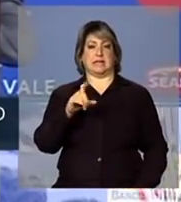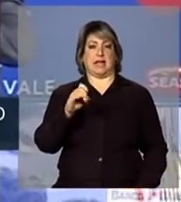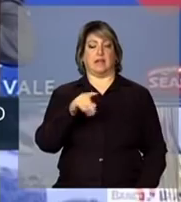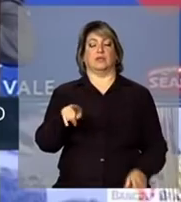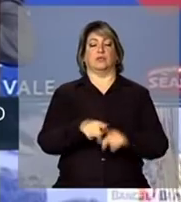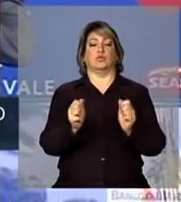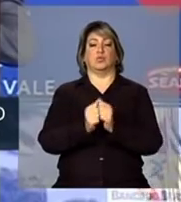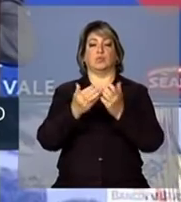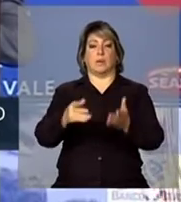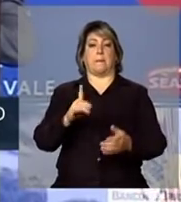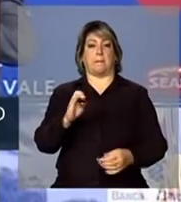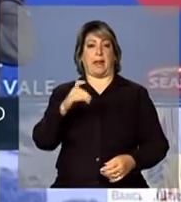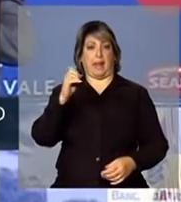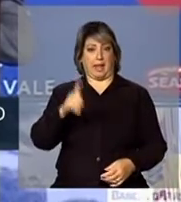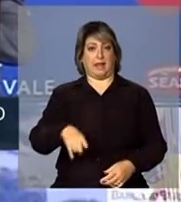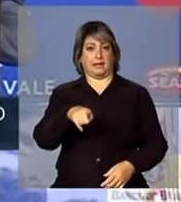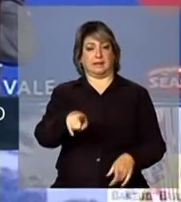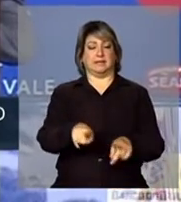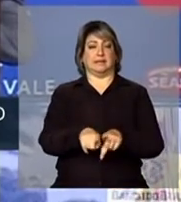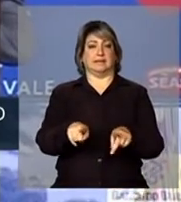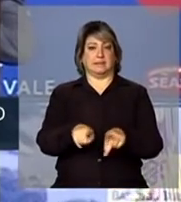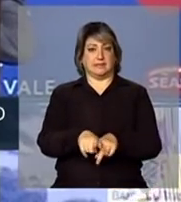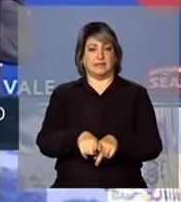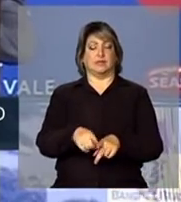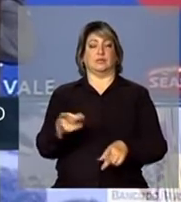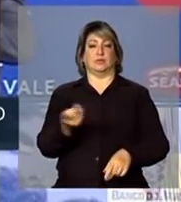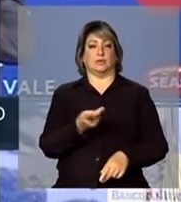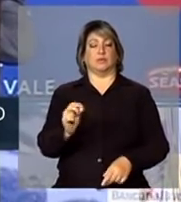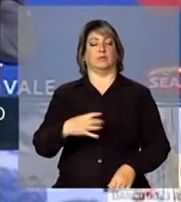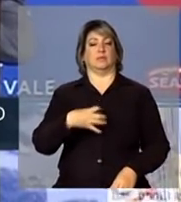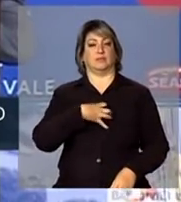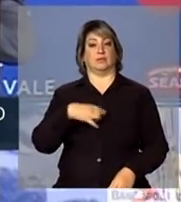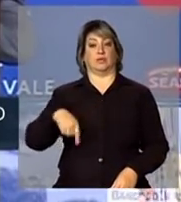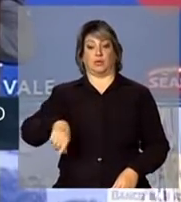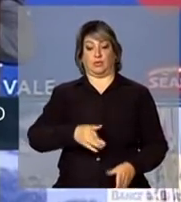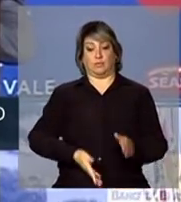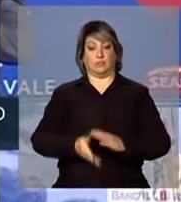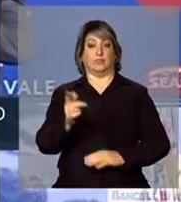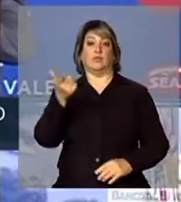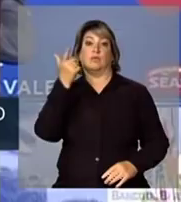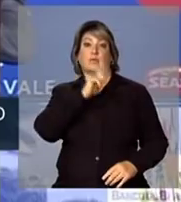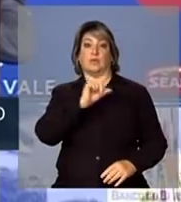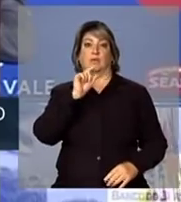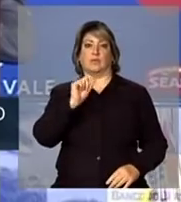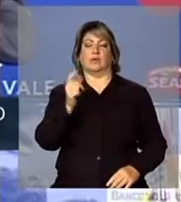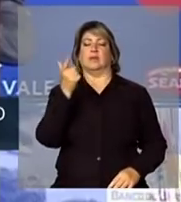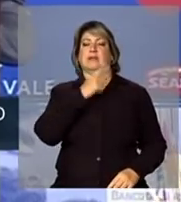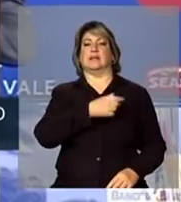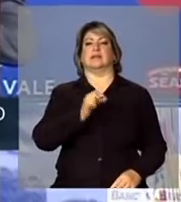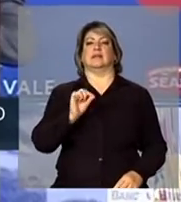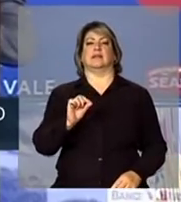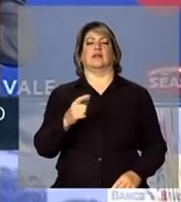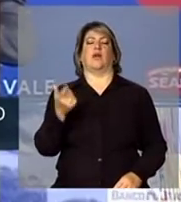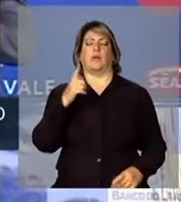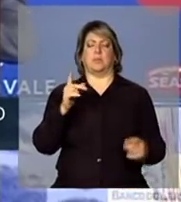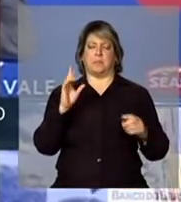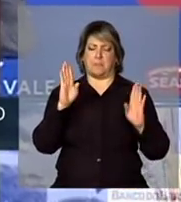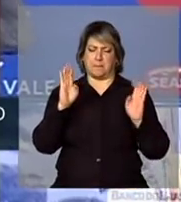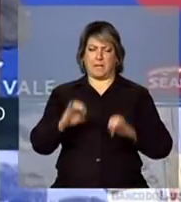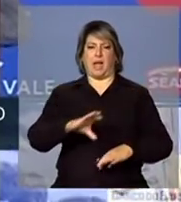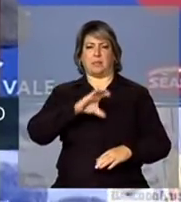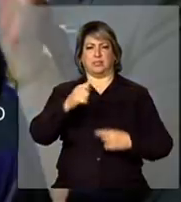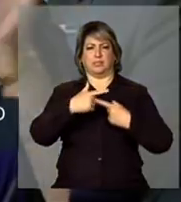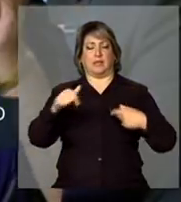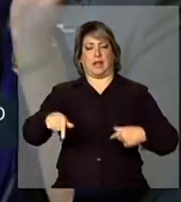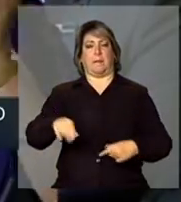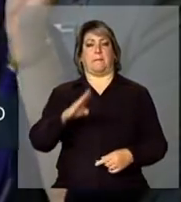Rei Pelé, vai inspirar, senhora presidenta, a nossa seleção para o rumo do hexacampeonato, que tenho certeza conquistaremos no próximo ano